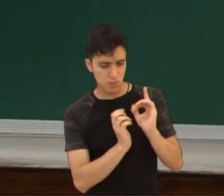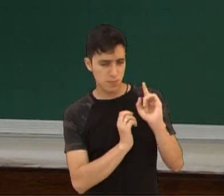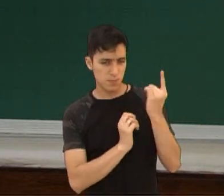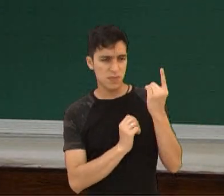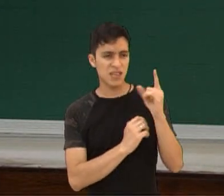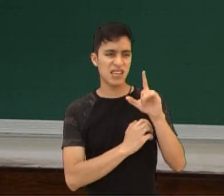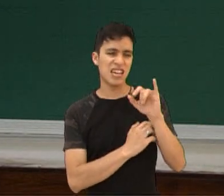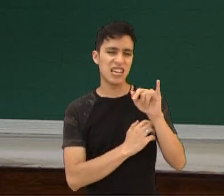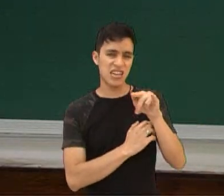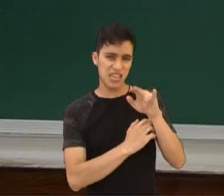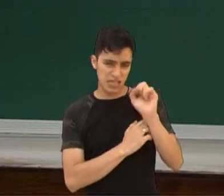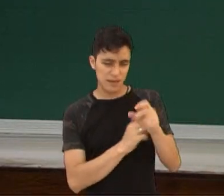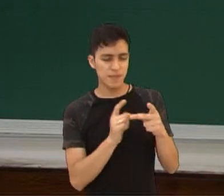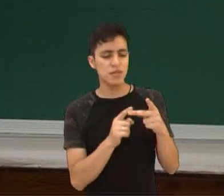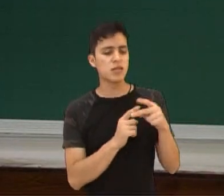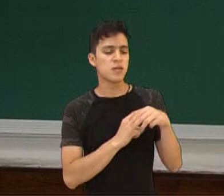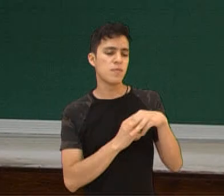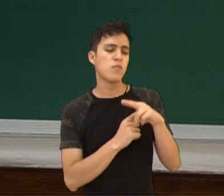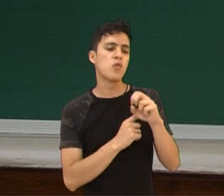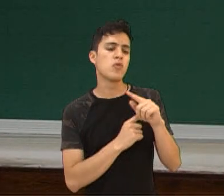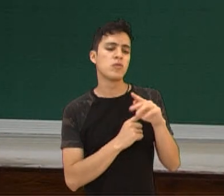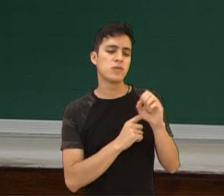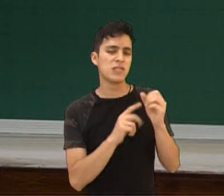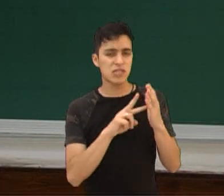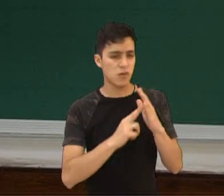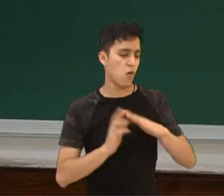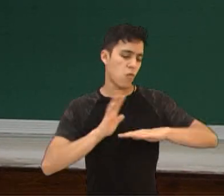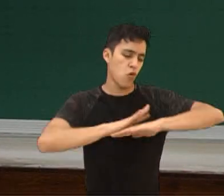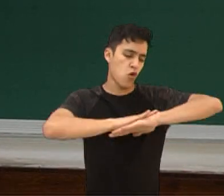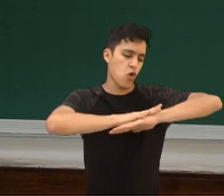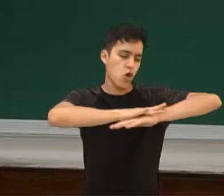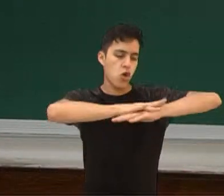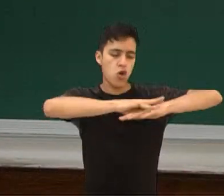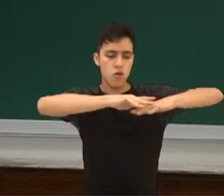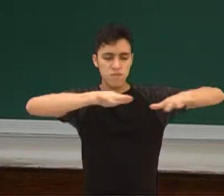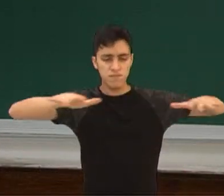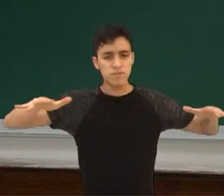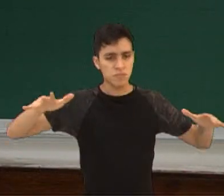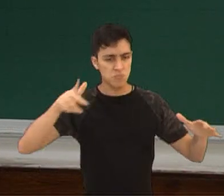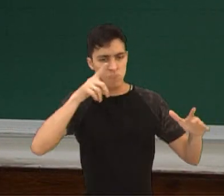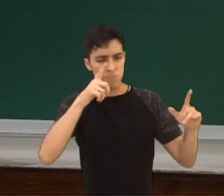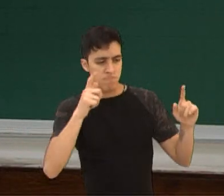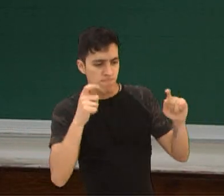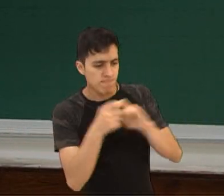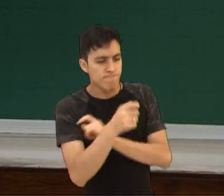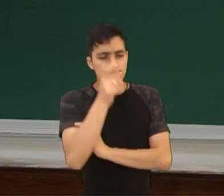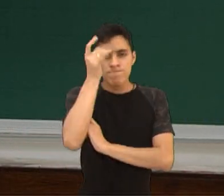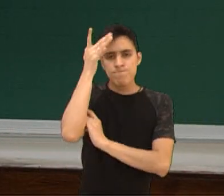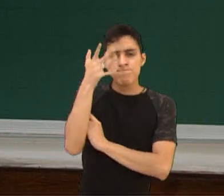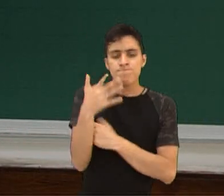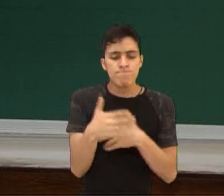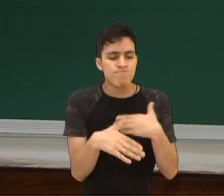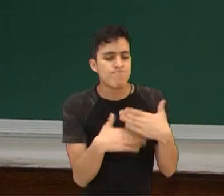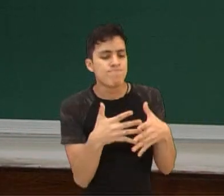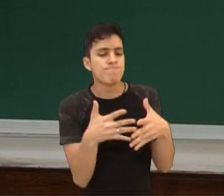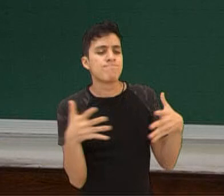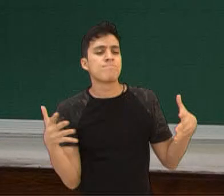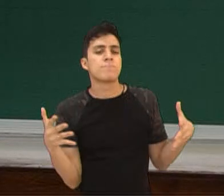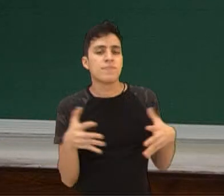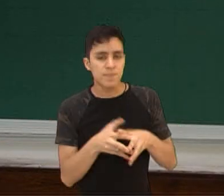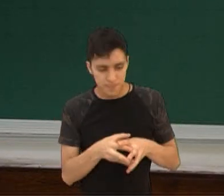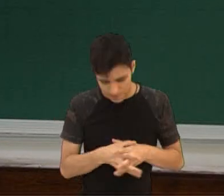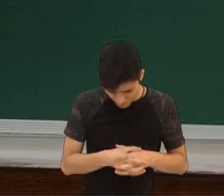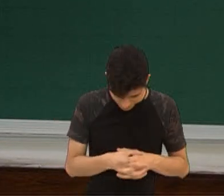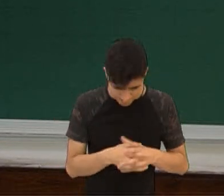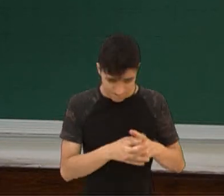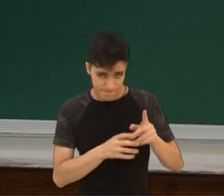são os líquens e os musgos, que são espécies pouco exigentes no ambiente, então elas se adaptam muito fácil, se reproduzem muito fácil também. E